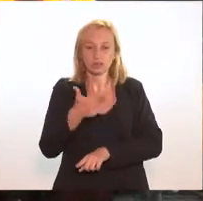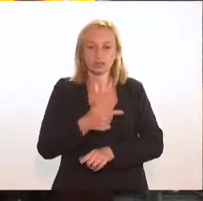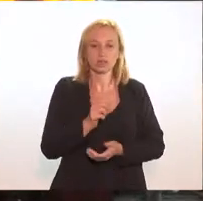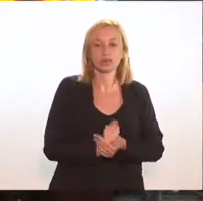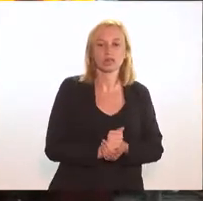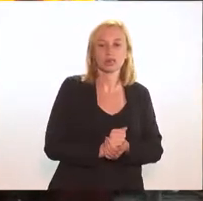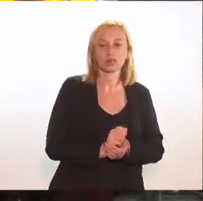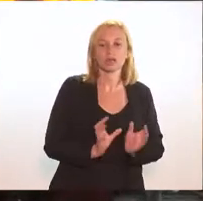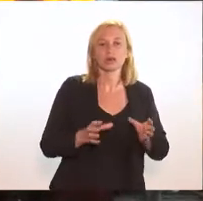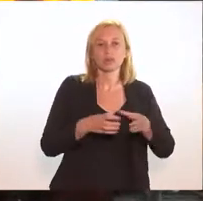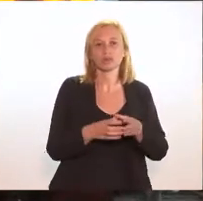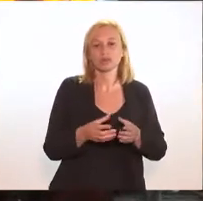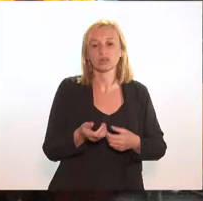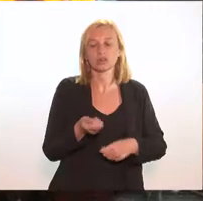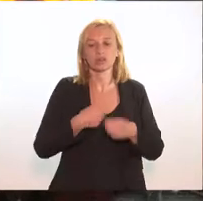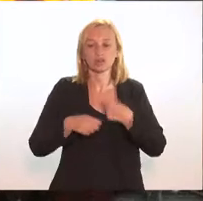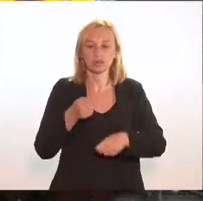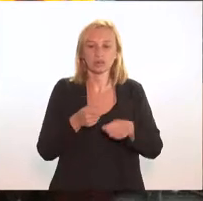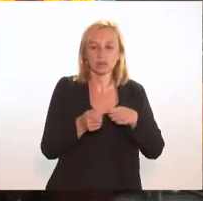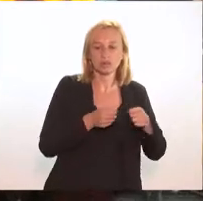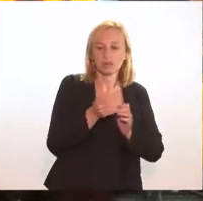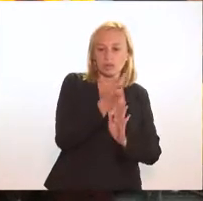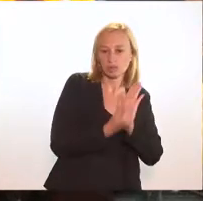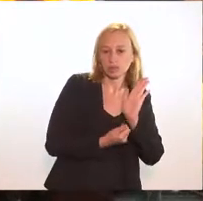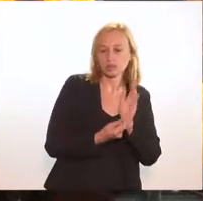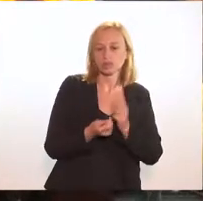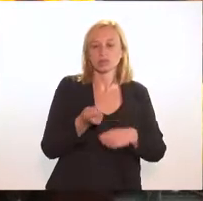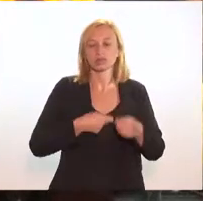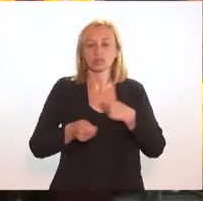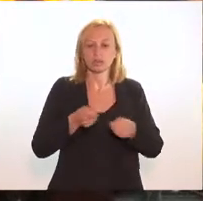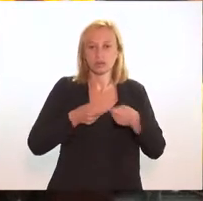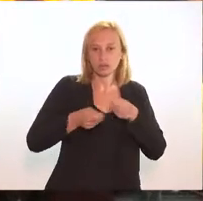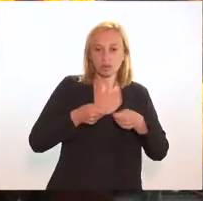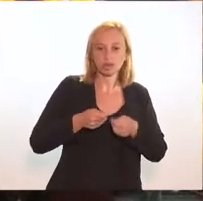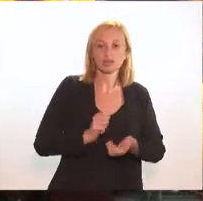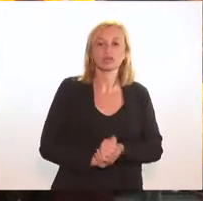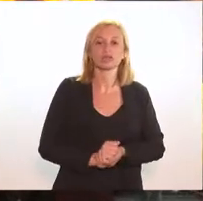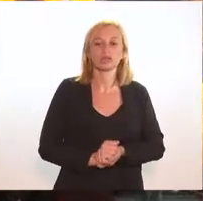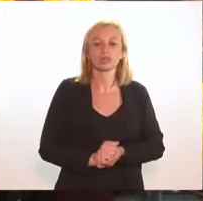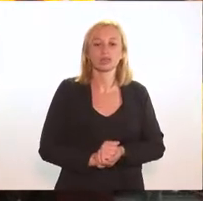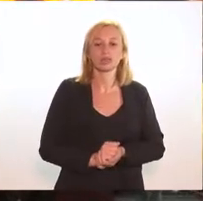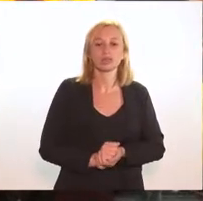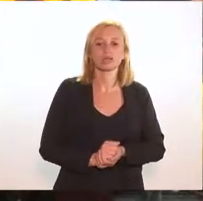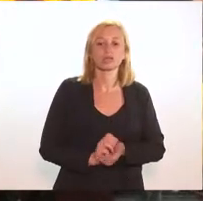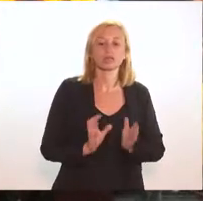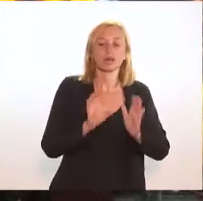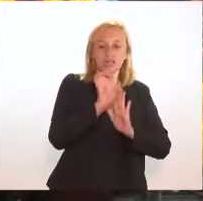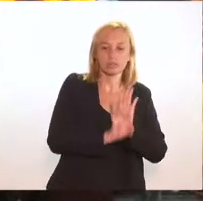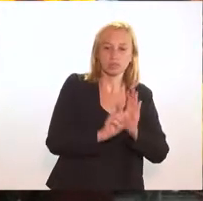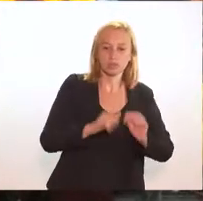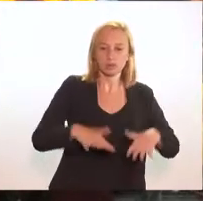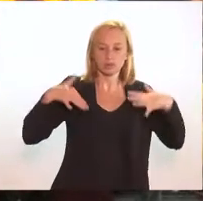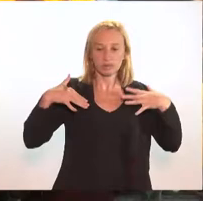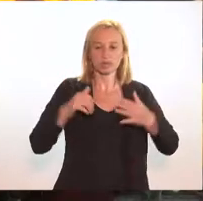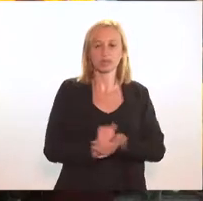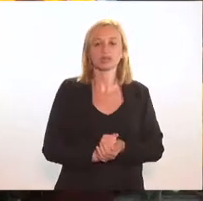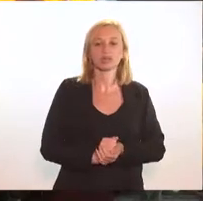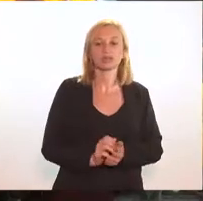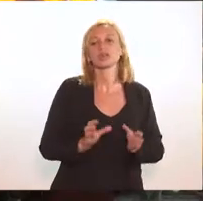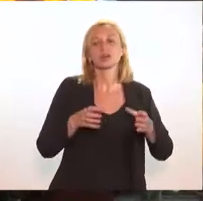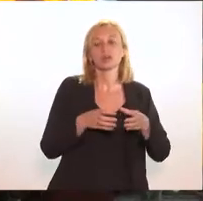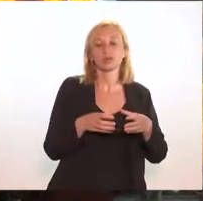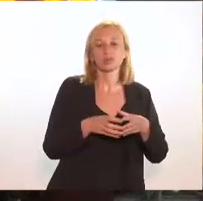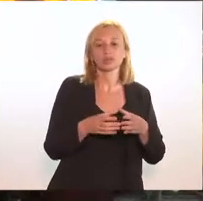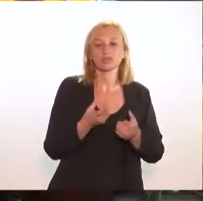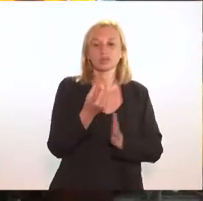comissões Economia, Indústria e Comércio, de Orçamento, Finanças, Fiscalização Financeira e Controle, as emendas de plenário. Para emitir parecer pela Comissão de